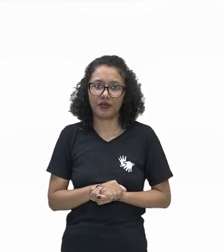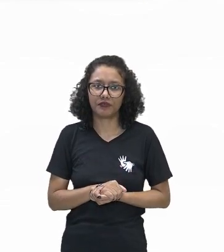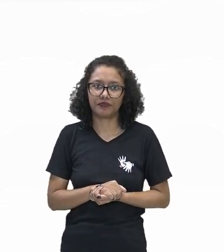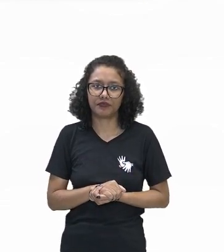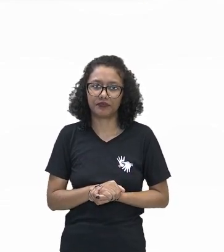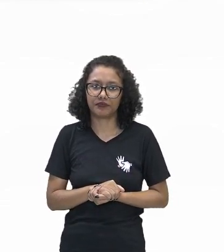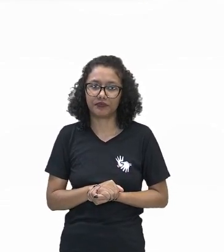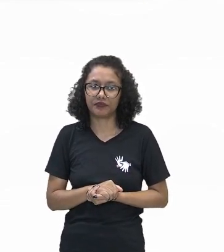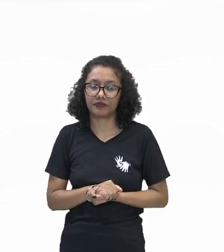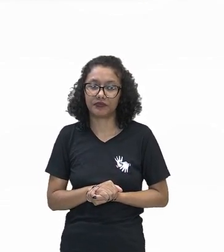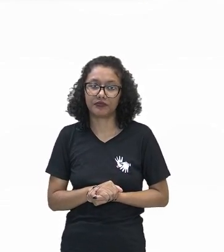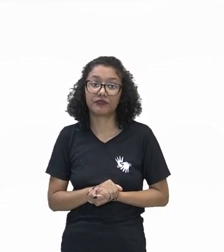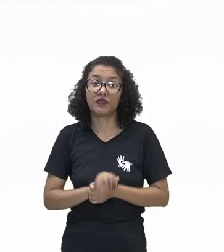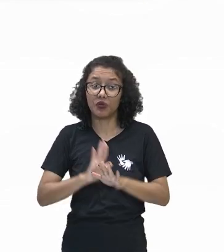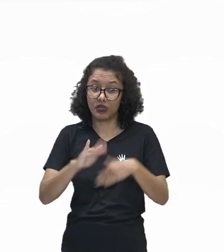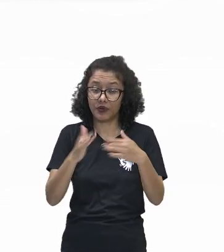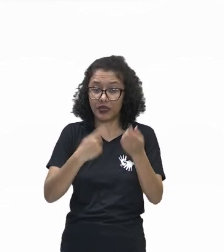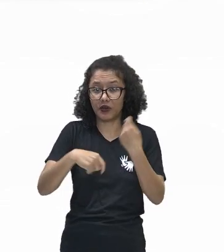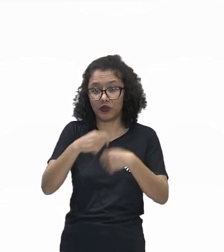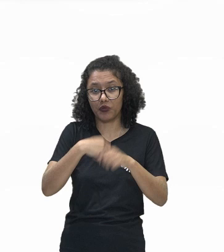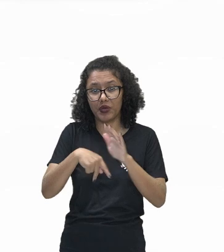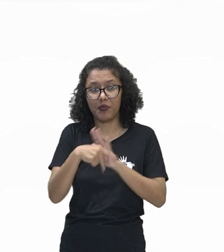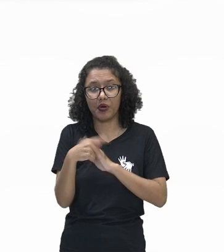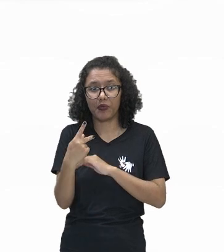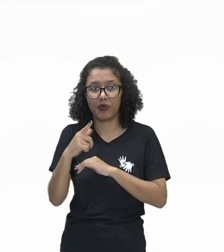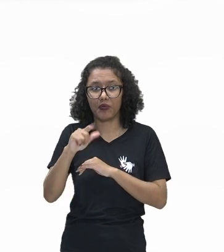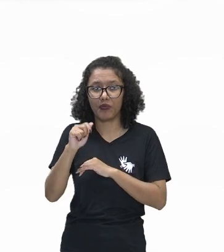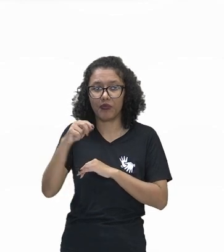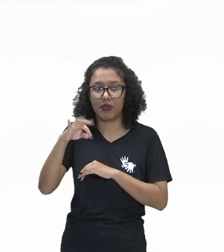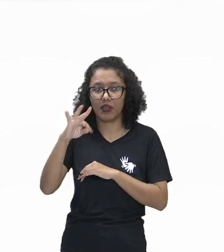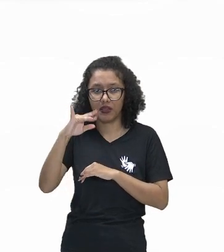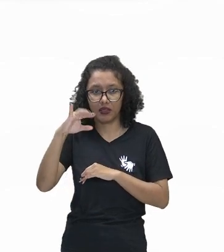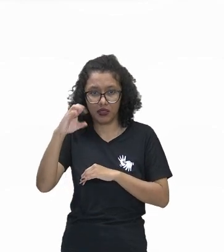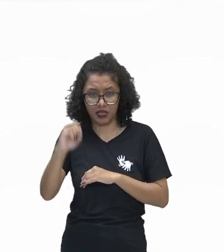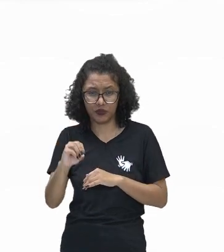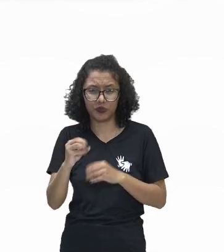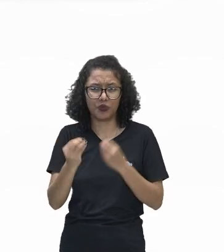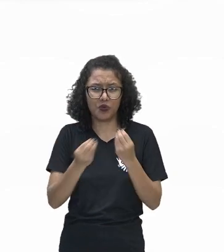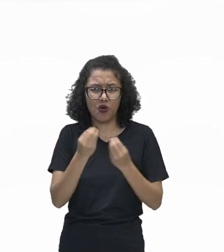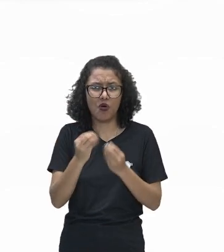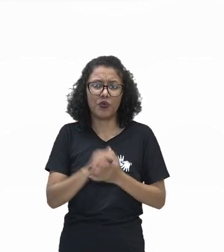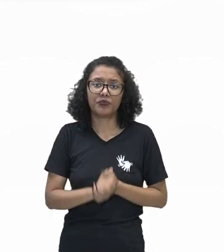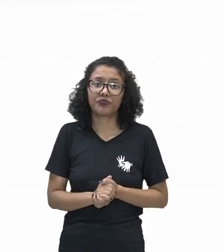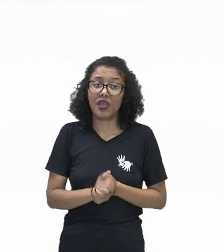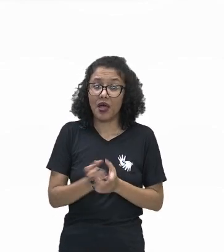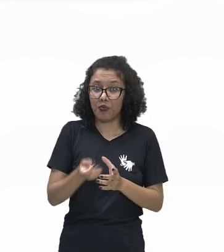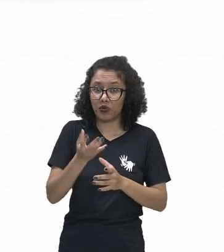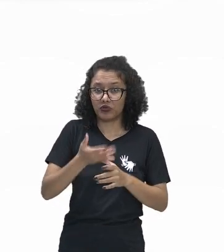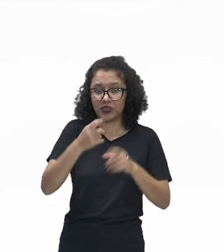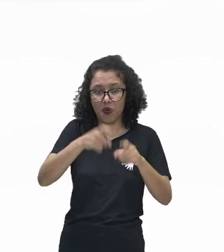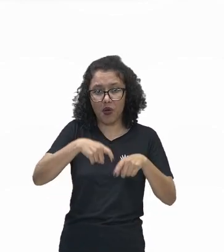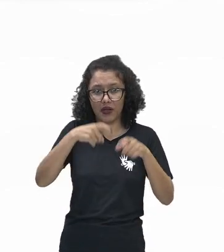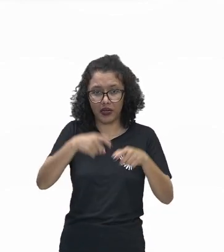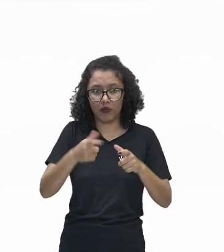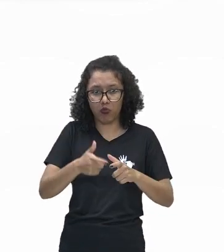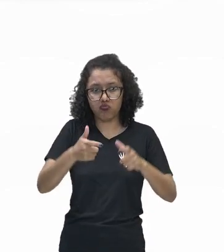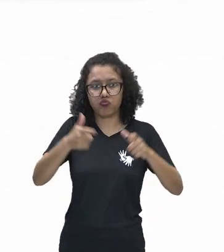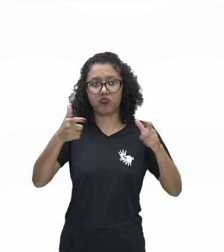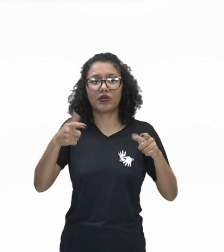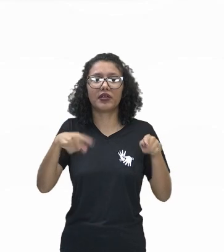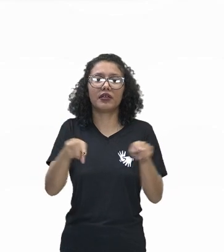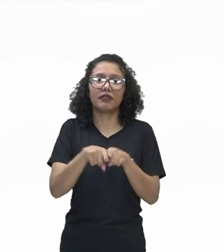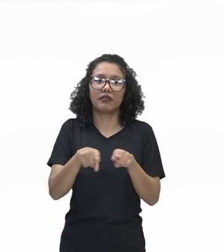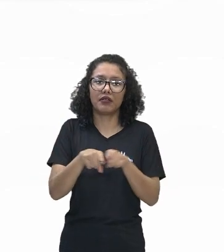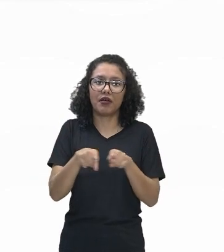da economia de plantation, marcada pela produção agrícola em larga escala e